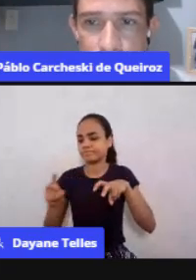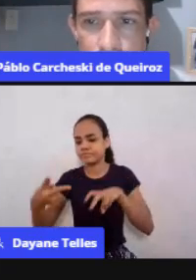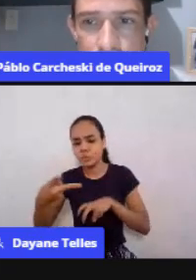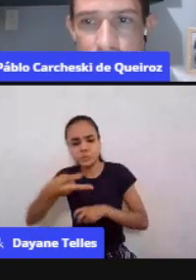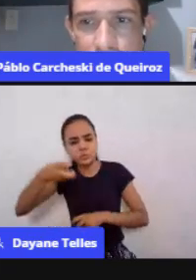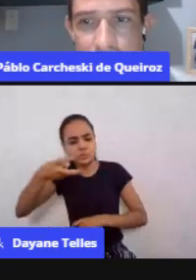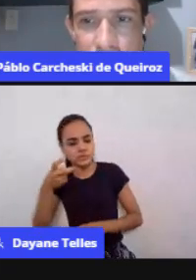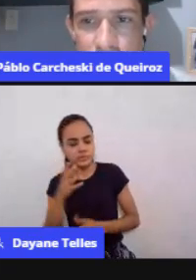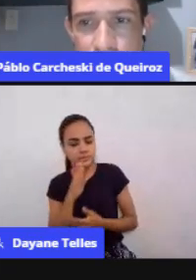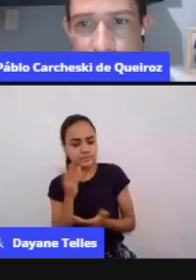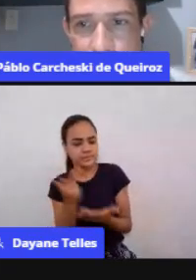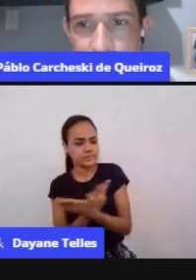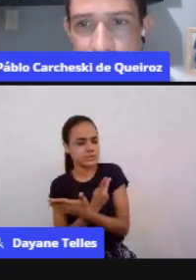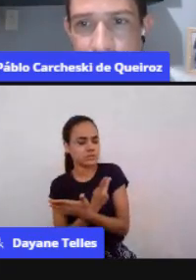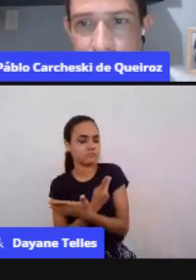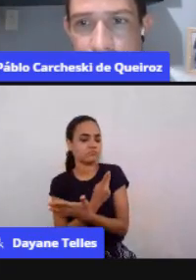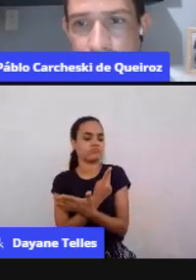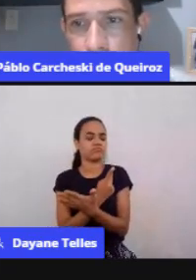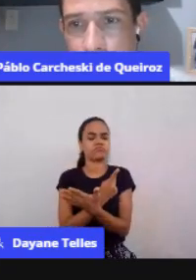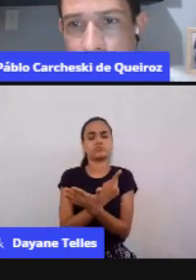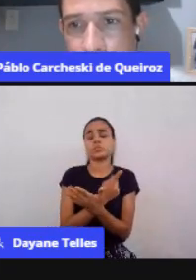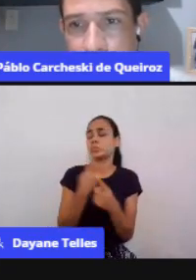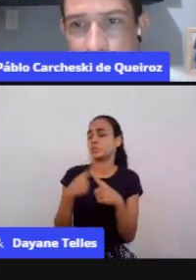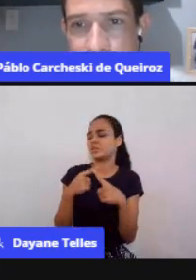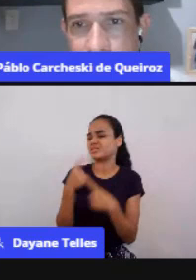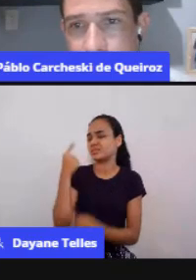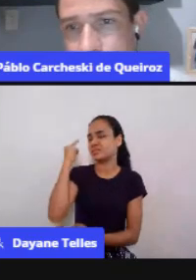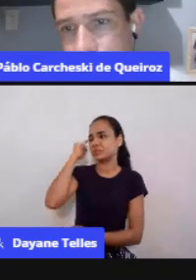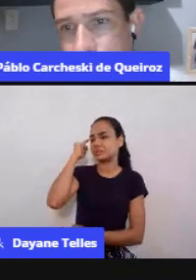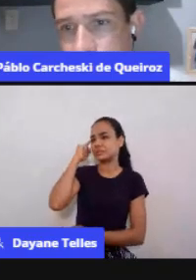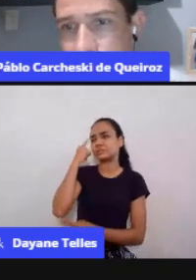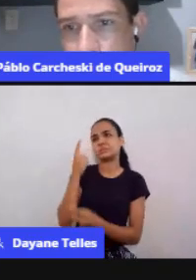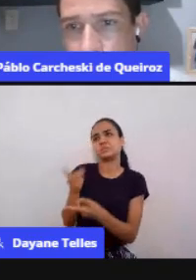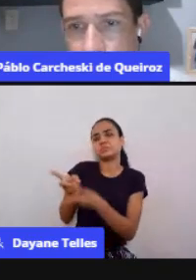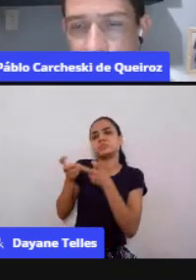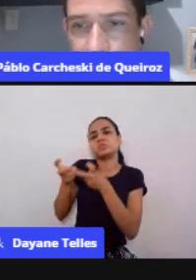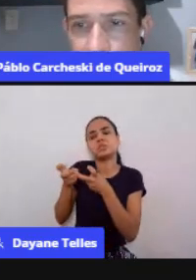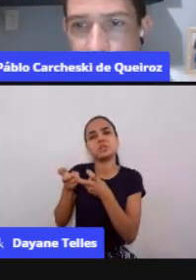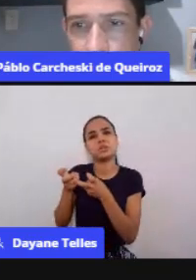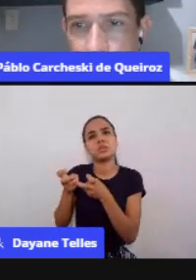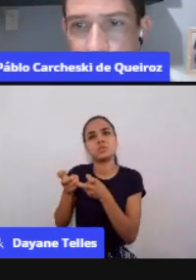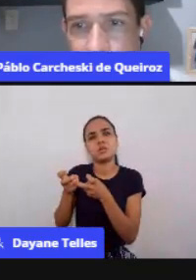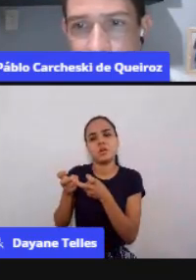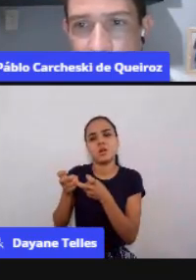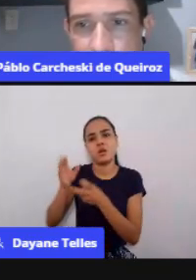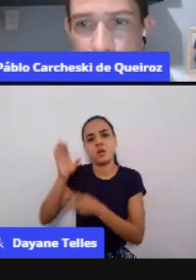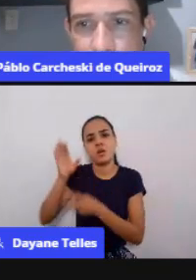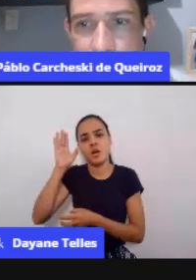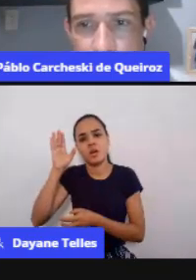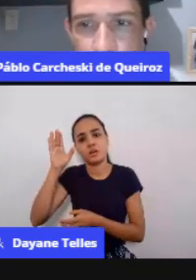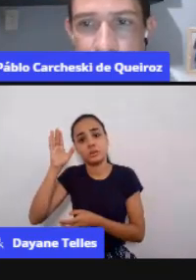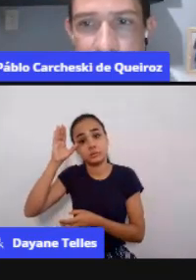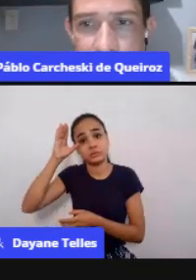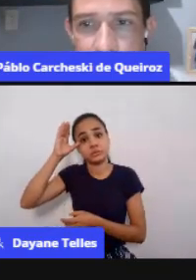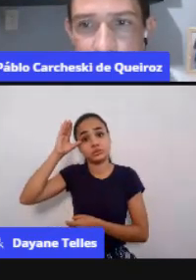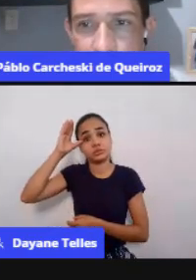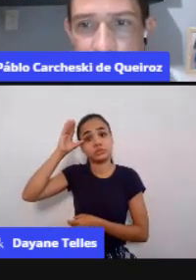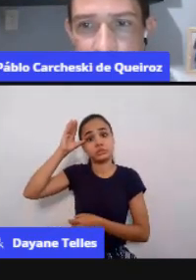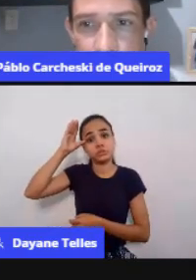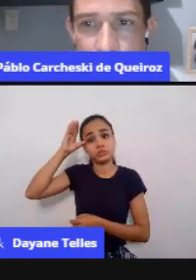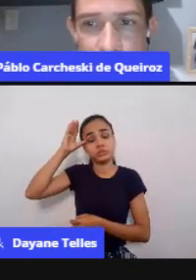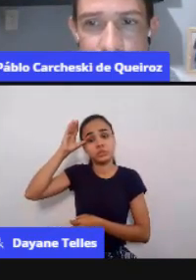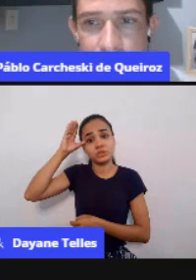junto comigo, vocês vão ver que a China, né, numericamente, ela está sendo referida ali a uma porcentagem de 56%,